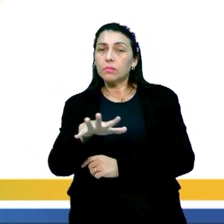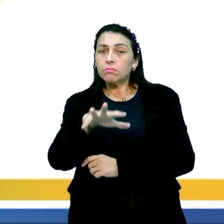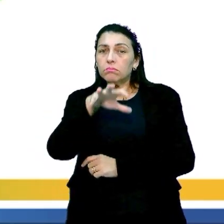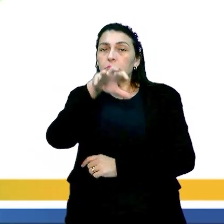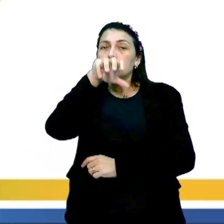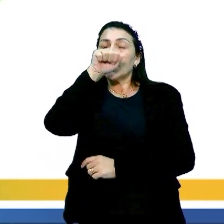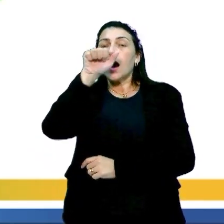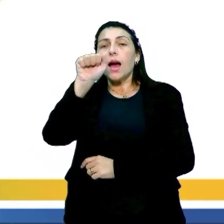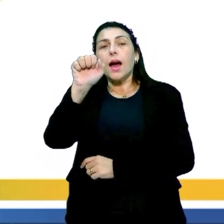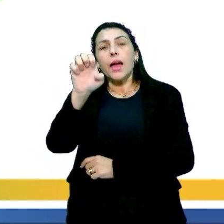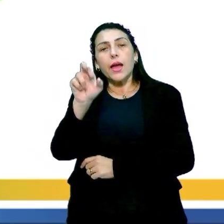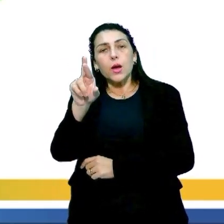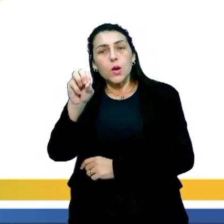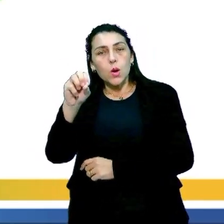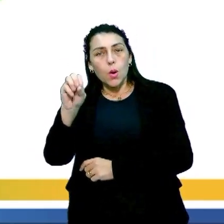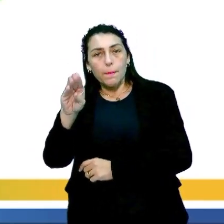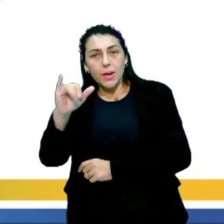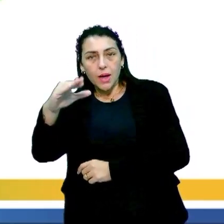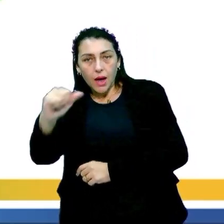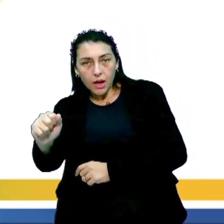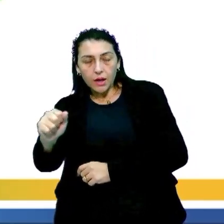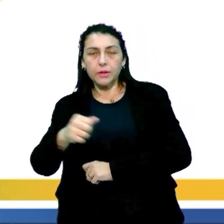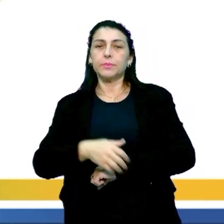respiração aeróbica.